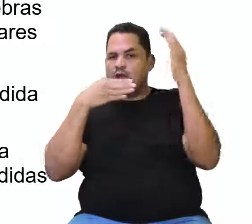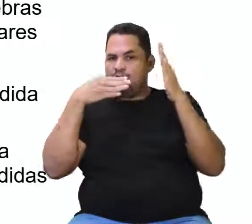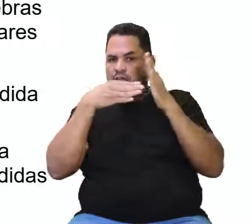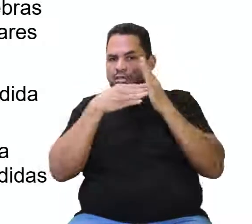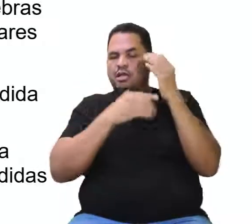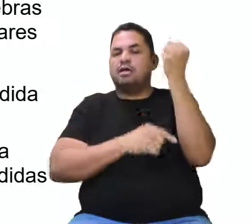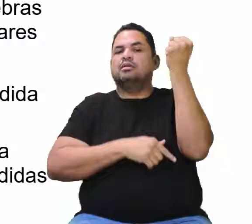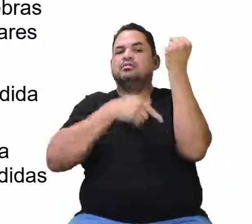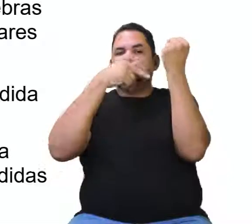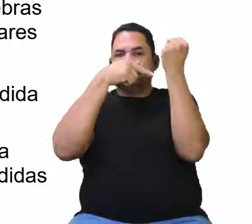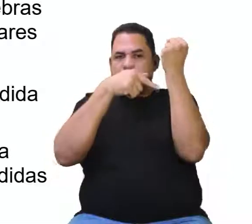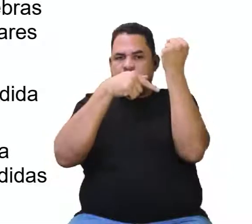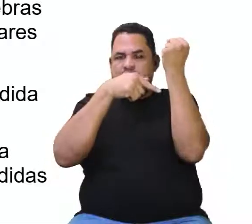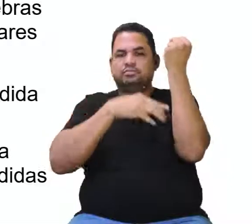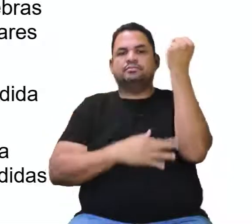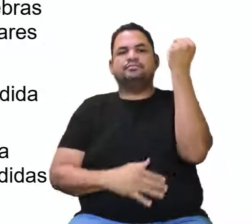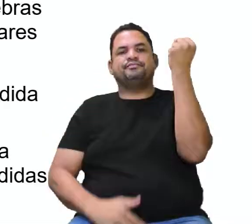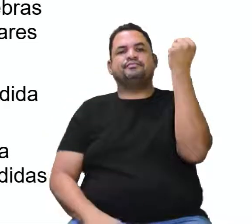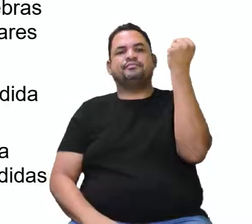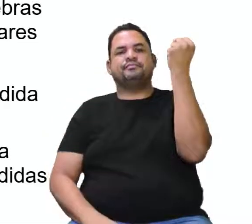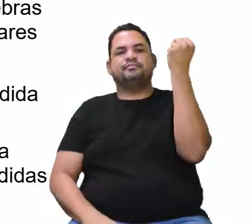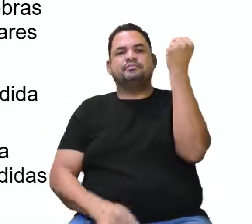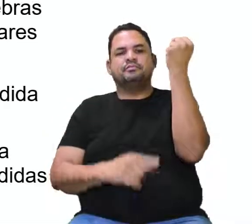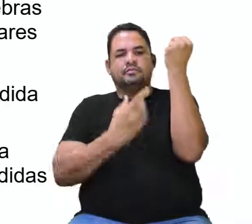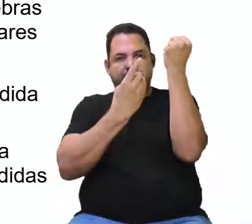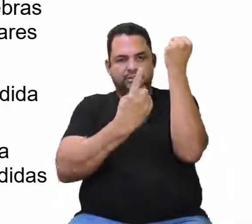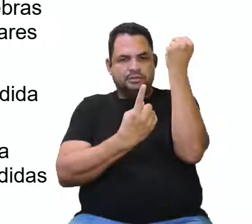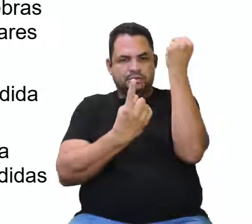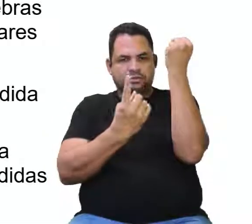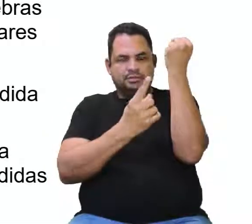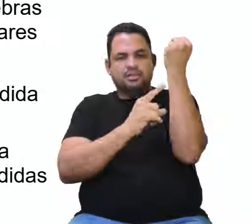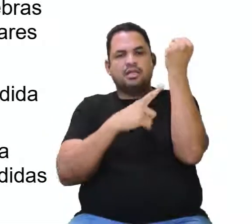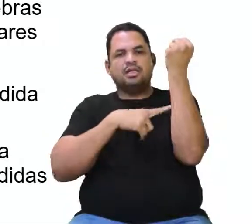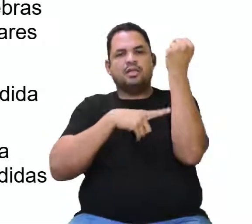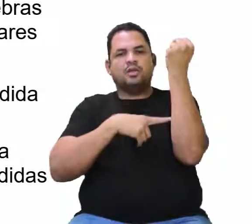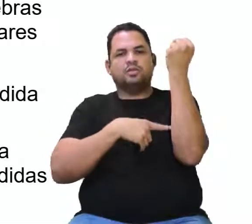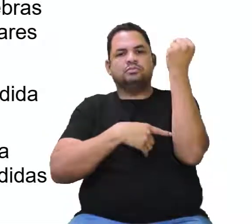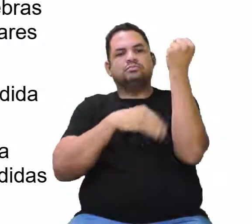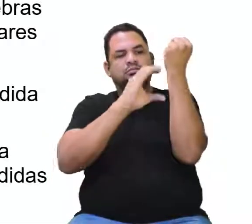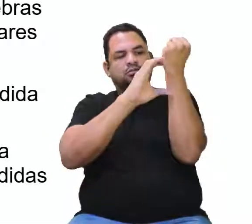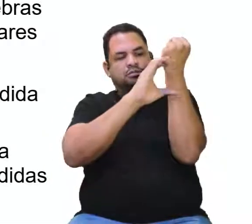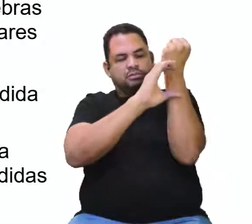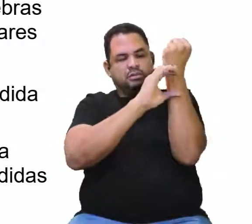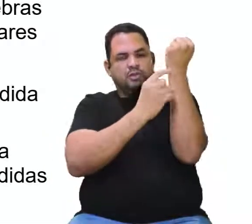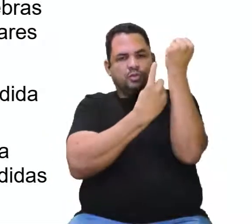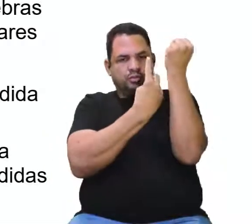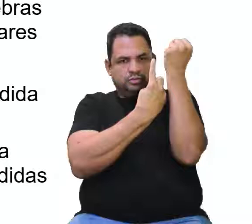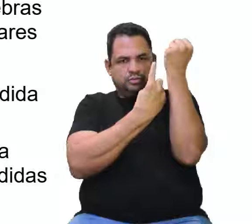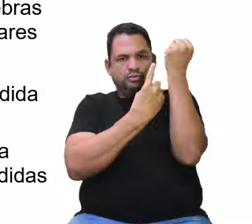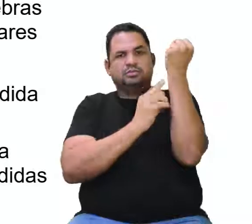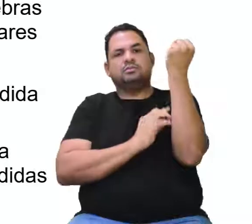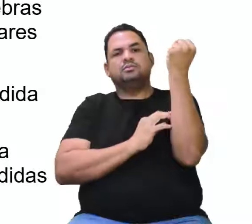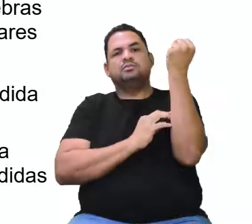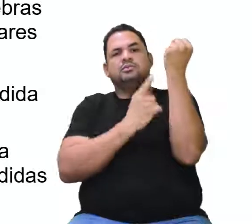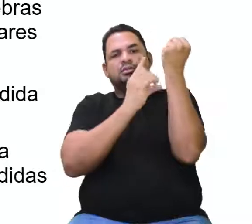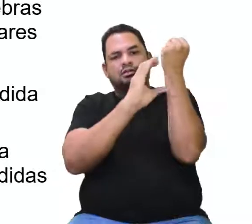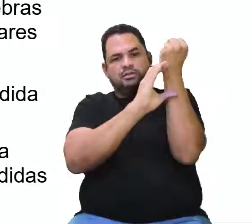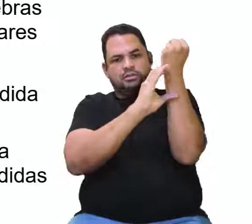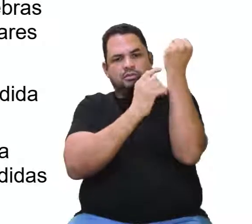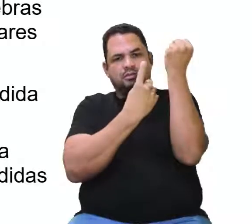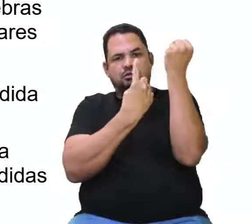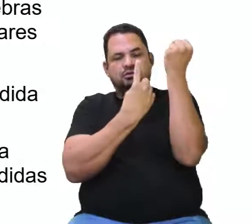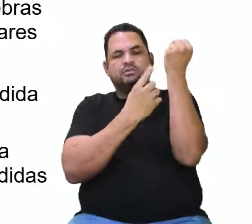Então, C1 a C7. Você está observando aqui que tem uma inicial, né? Cervical,